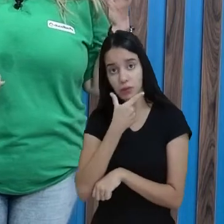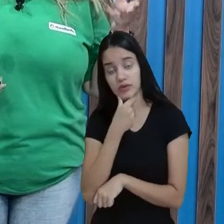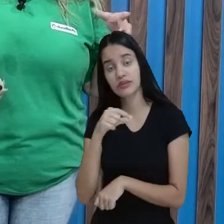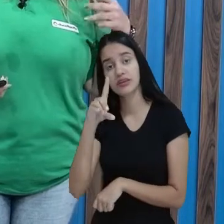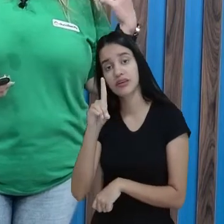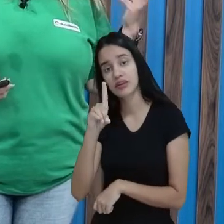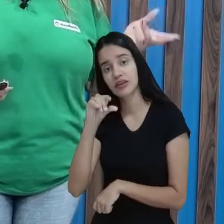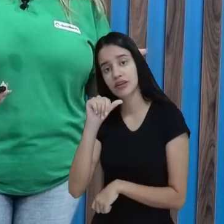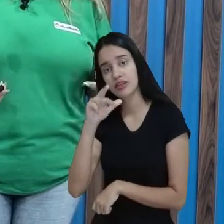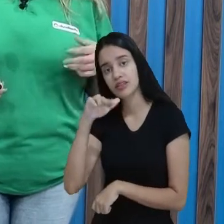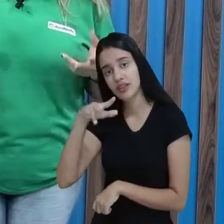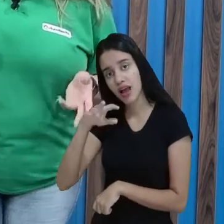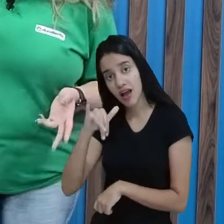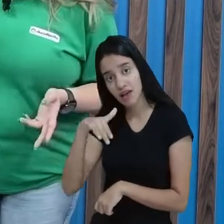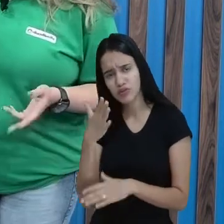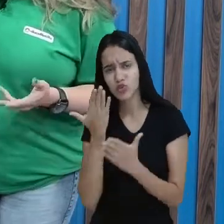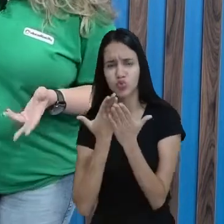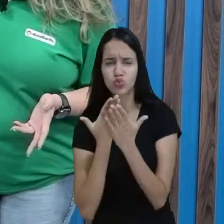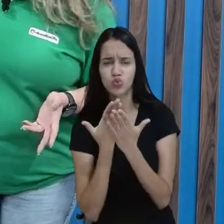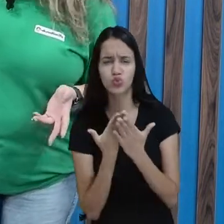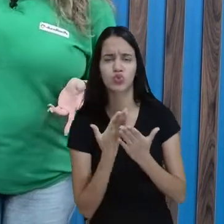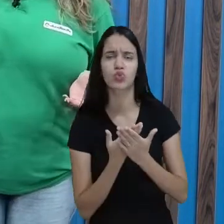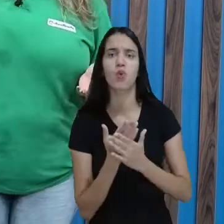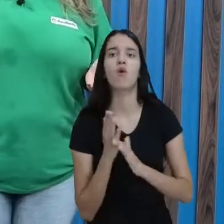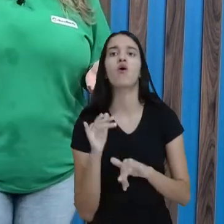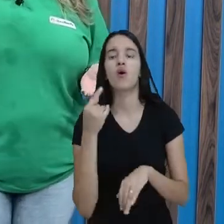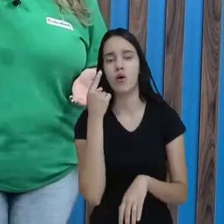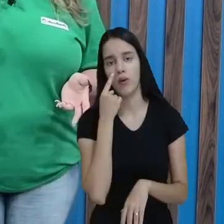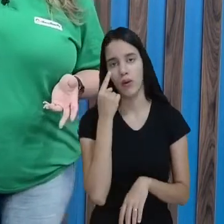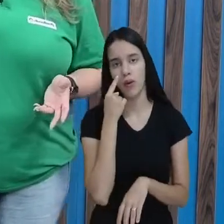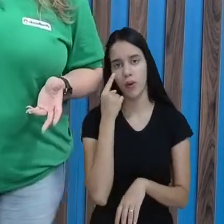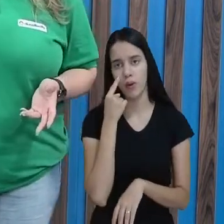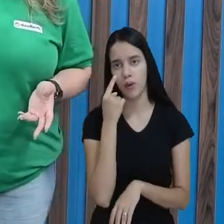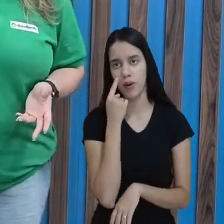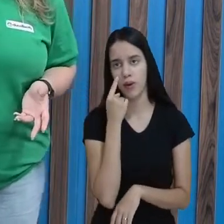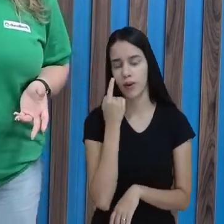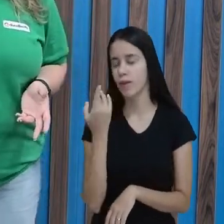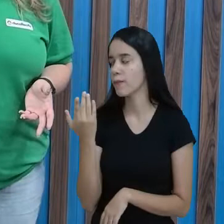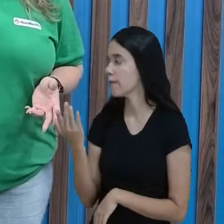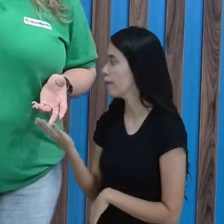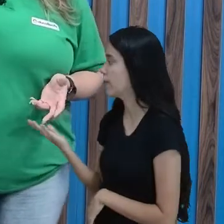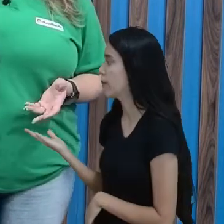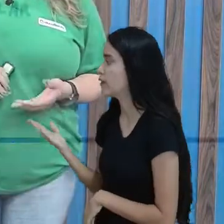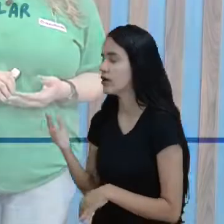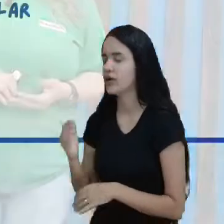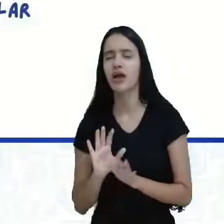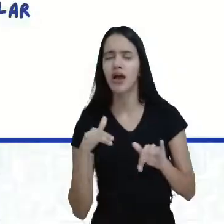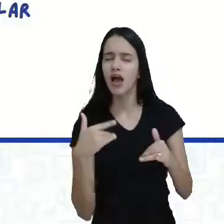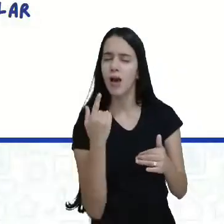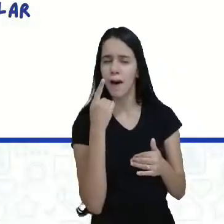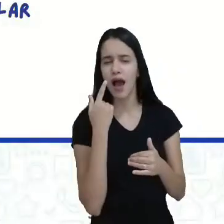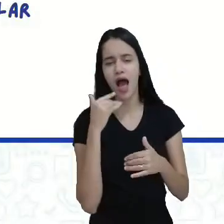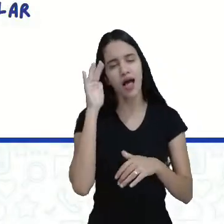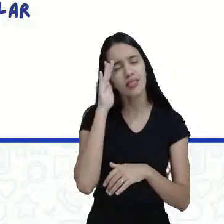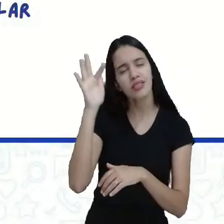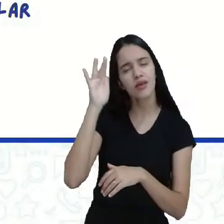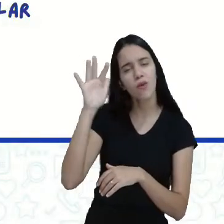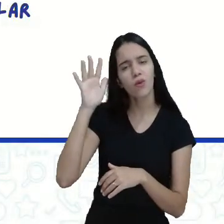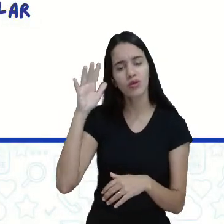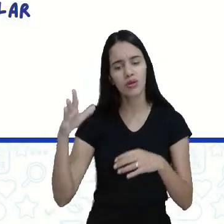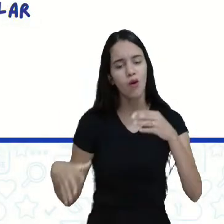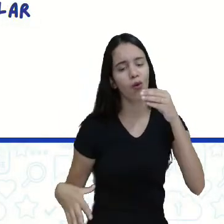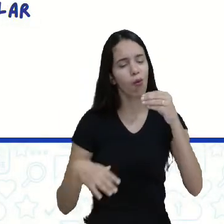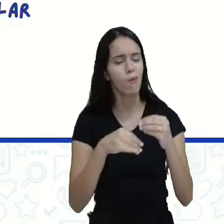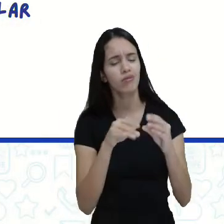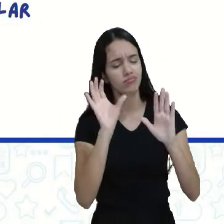né, feito os estudos dele e tudo mais. Pois é, então, pegou-se a teoria de Wallace e Darwin, né? Juntou aí